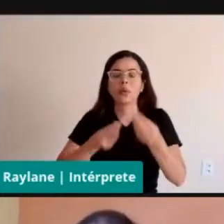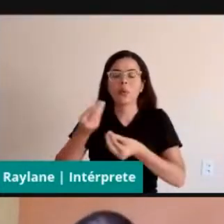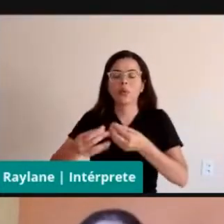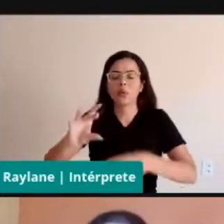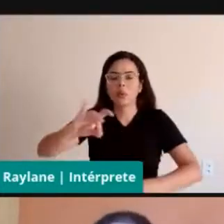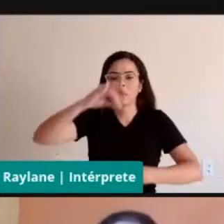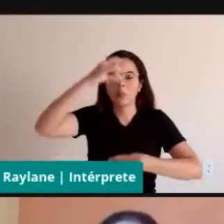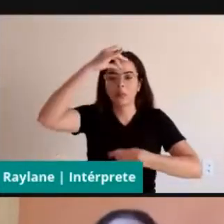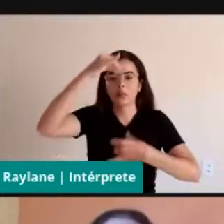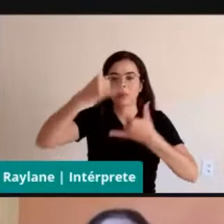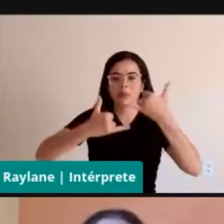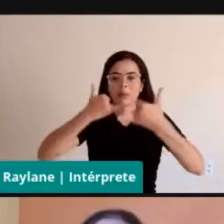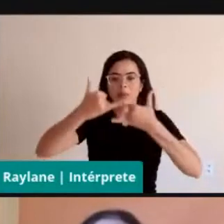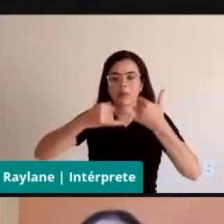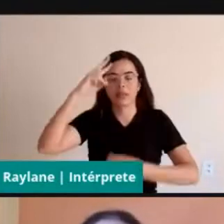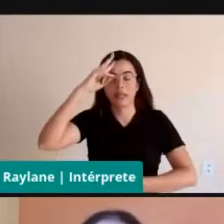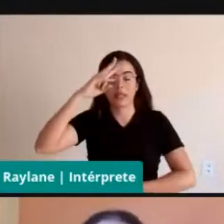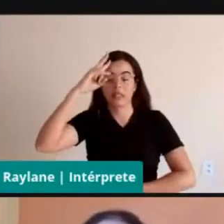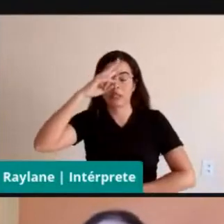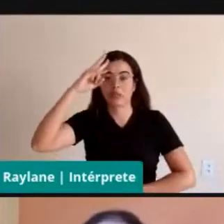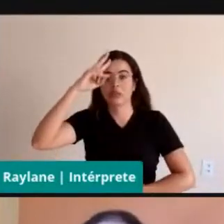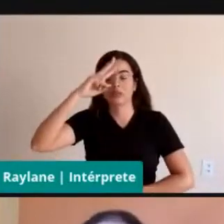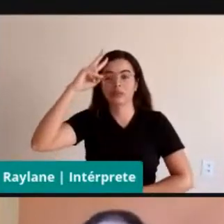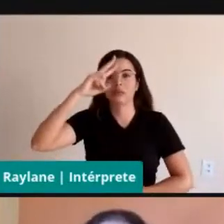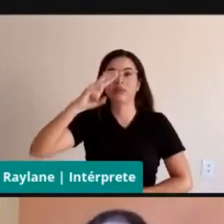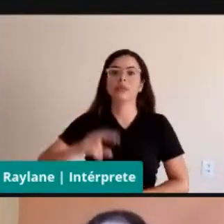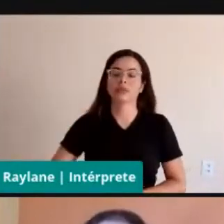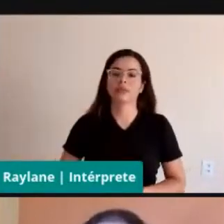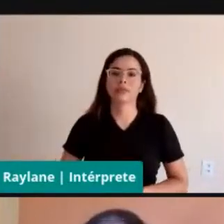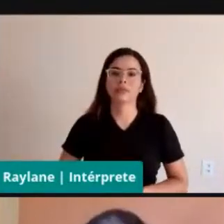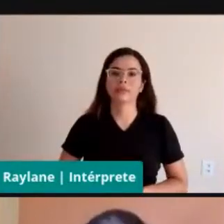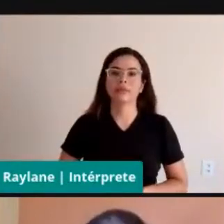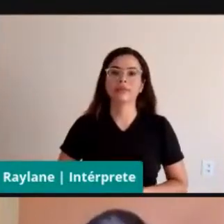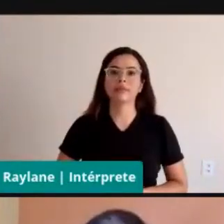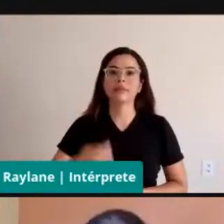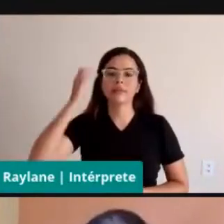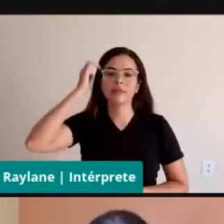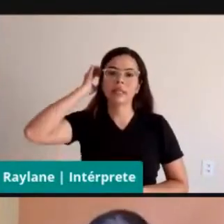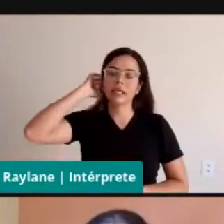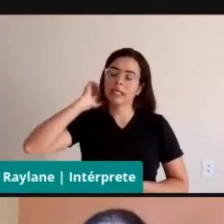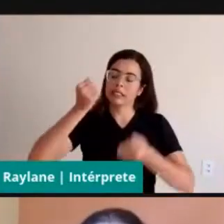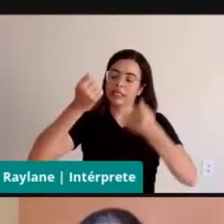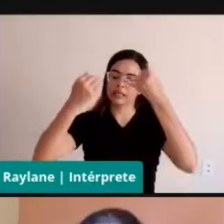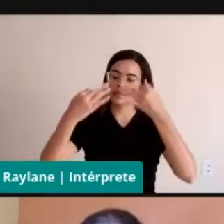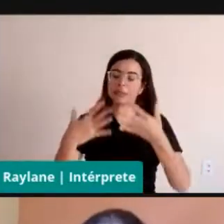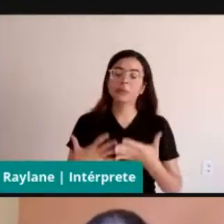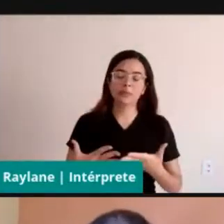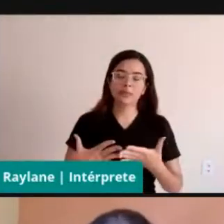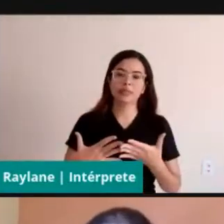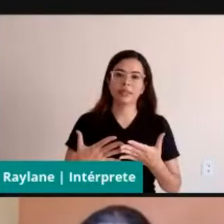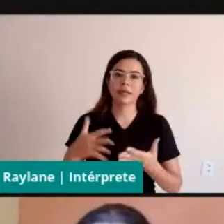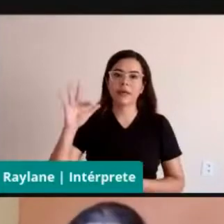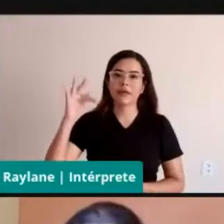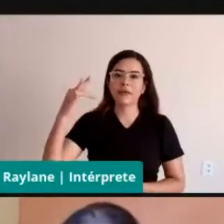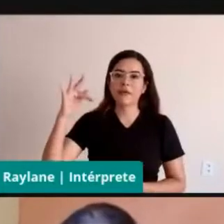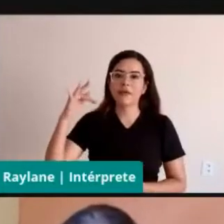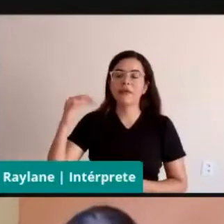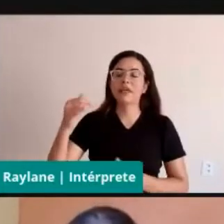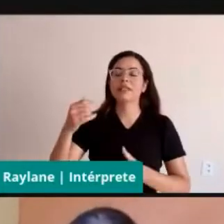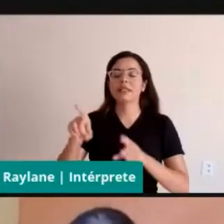seja, histórias de RPG, que abordam física e química. Eu recomendo, é uma leitura bem